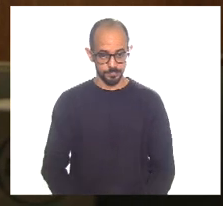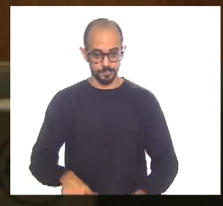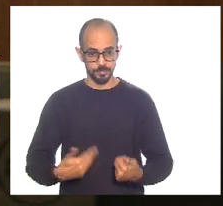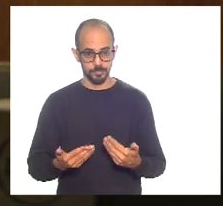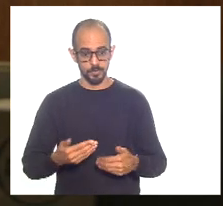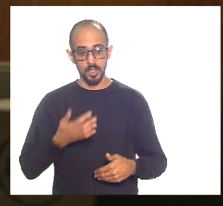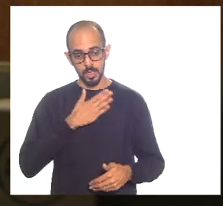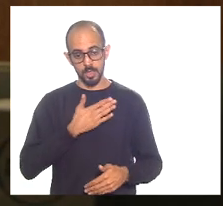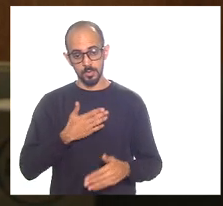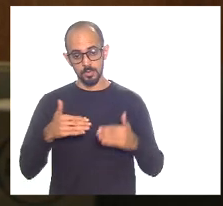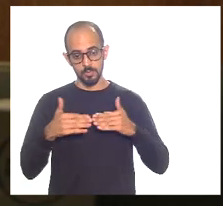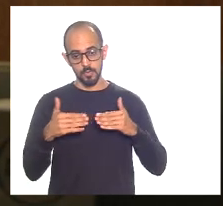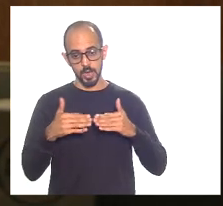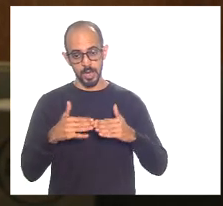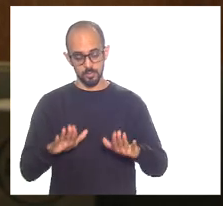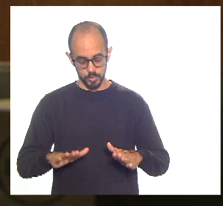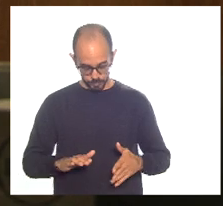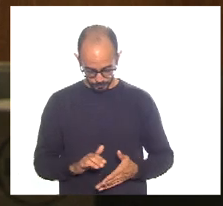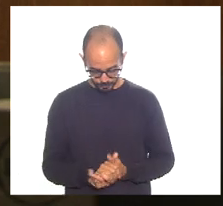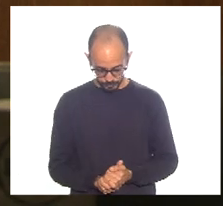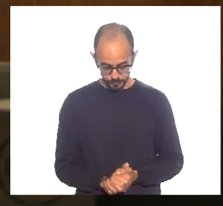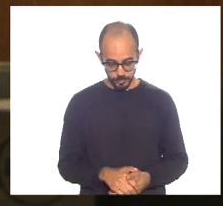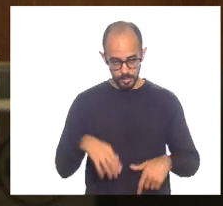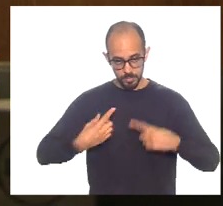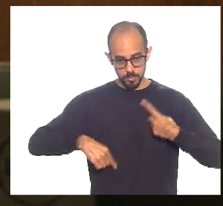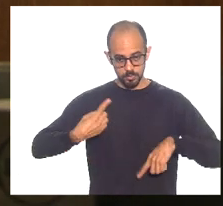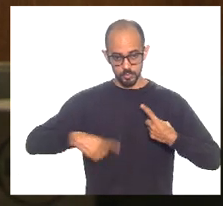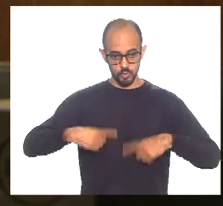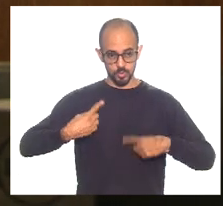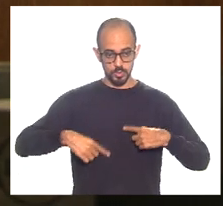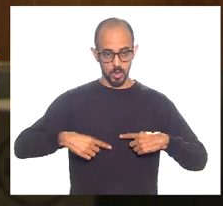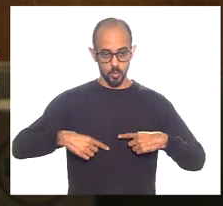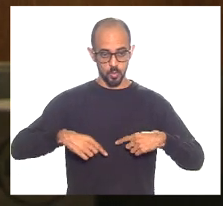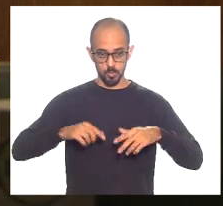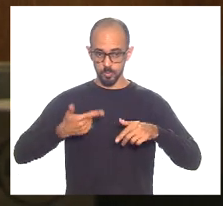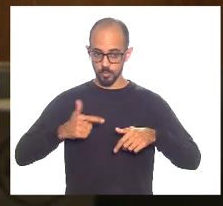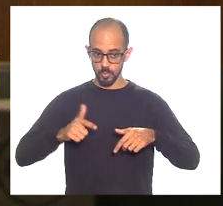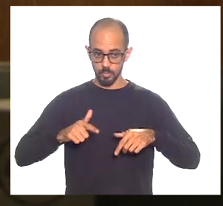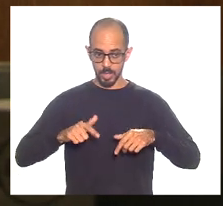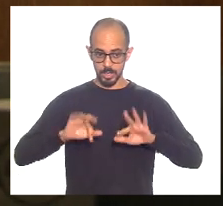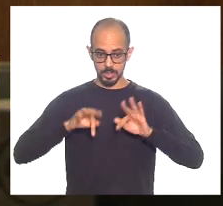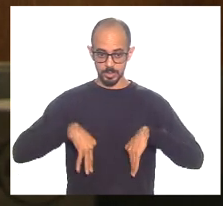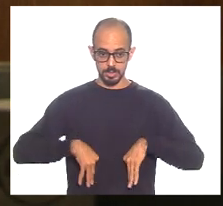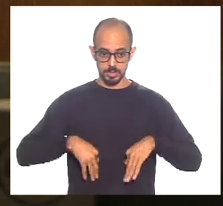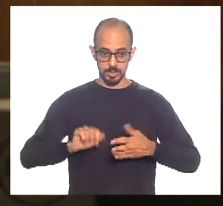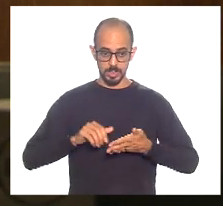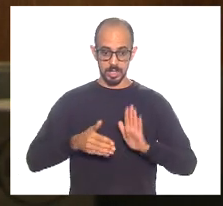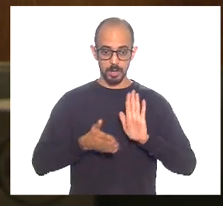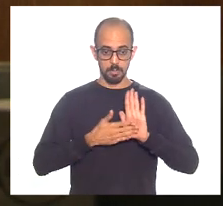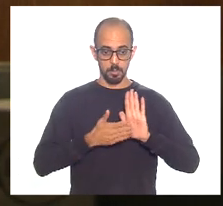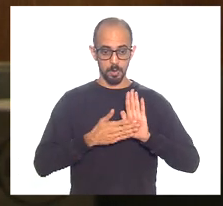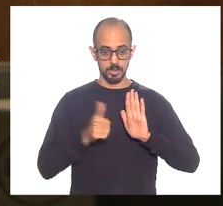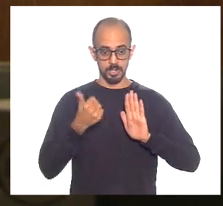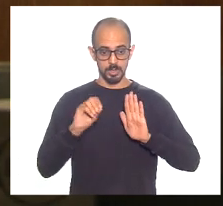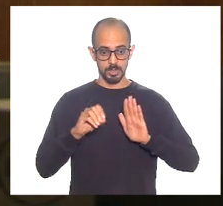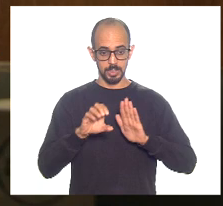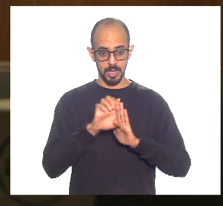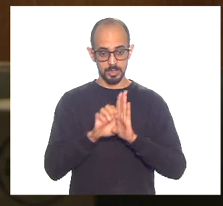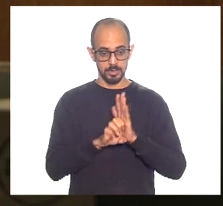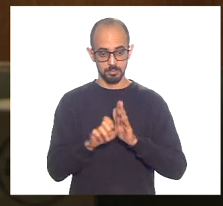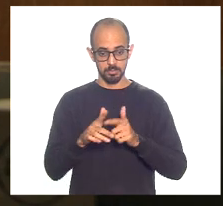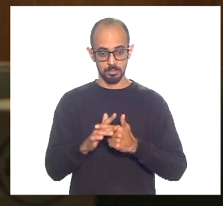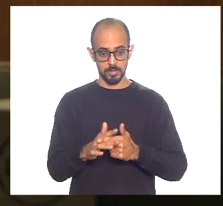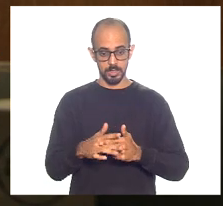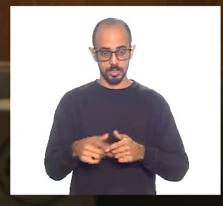Parecer favorável. Os pareceres emitidos em discussão. Não havendo que queira discutir, encerra da discussão. A presente proposta recebeu 10 emendas e retorna às